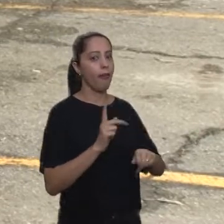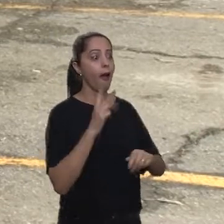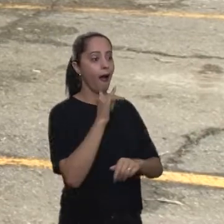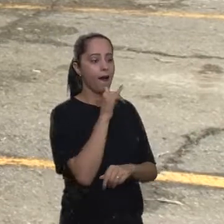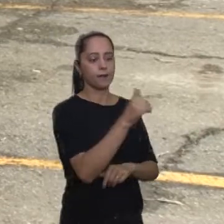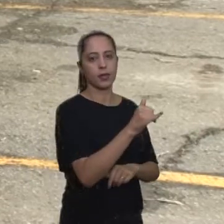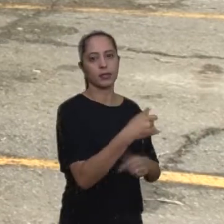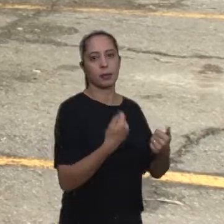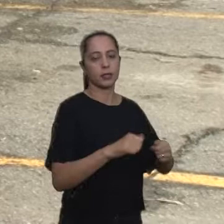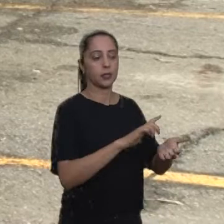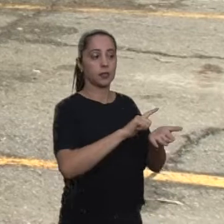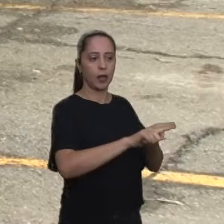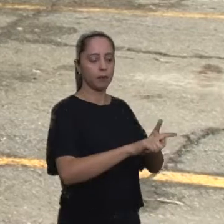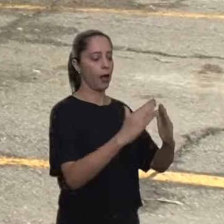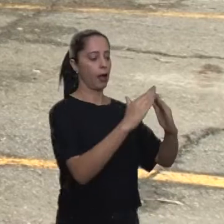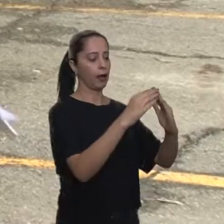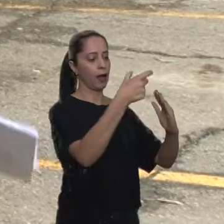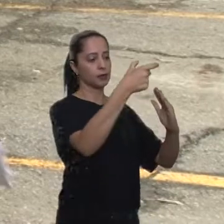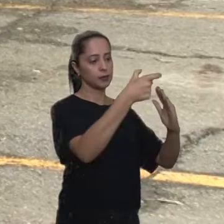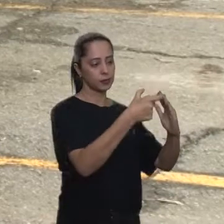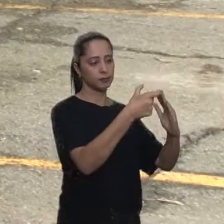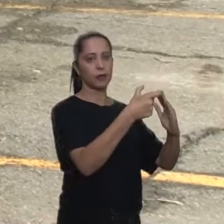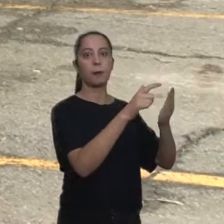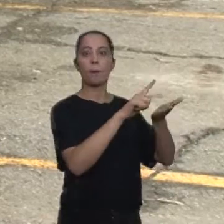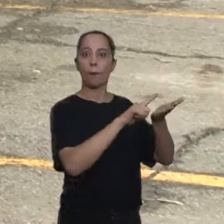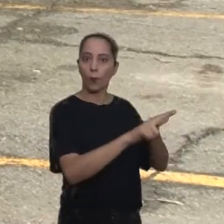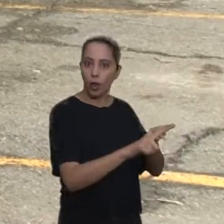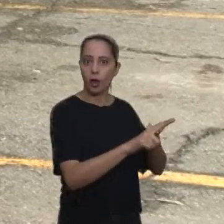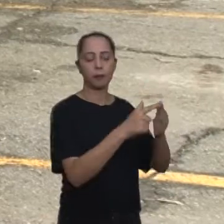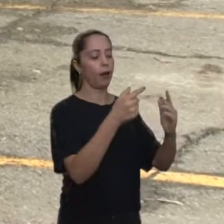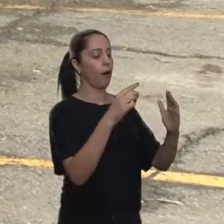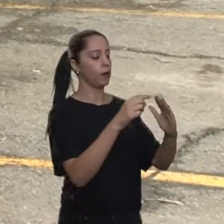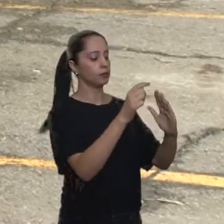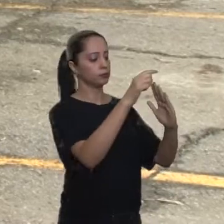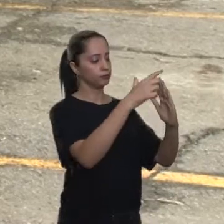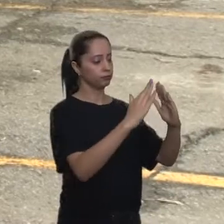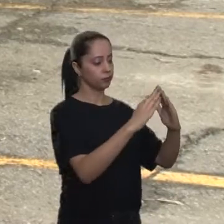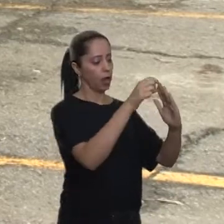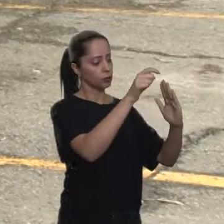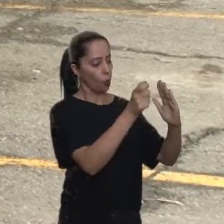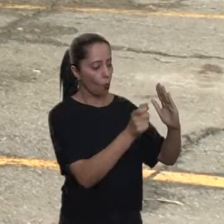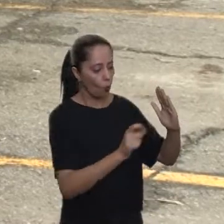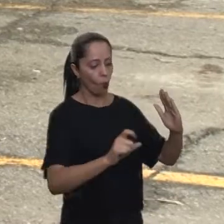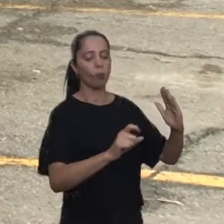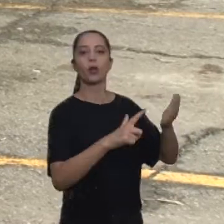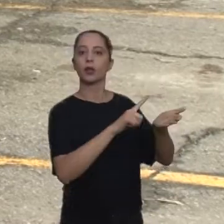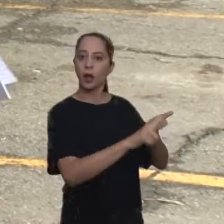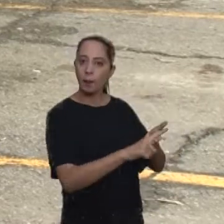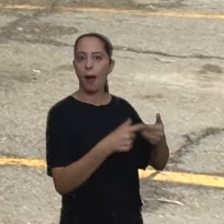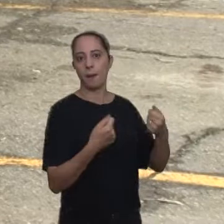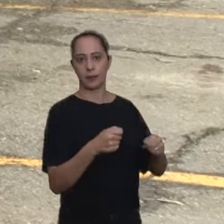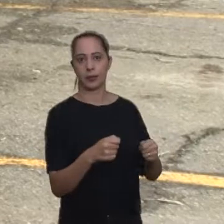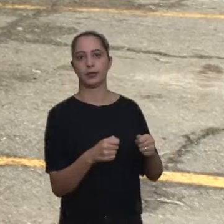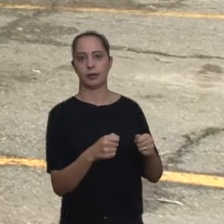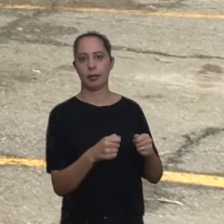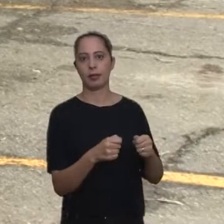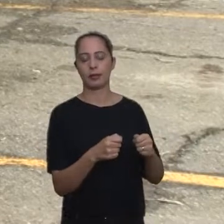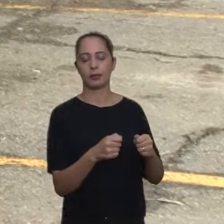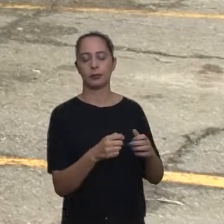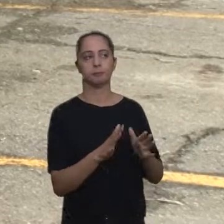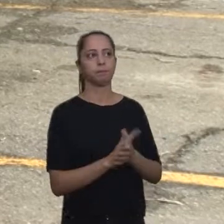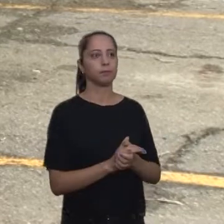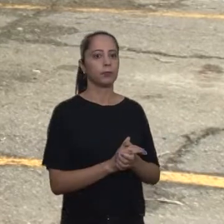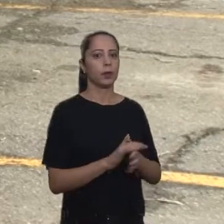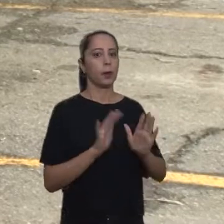calha, ralos, né? Caixa d'água que de repente precisa de uma manutenção e de uma limpeza e de uma tampa